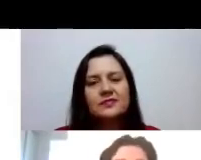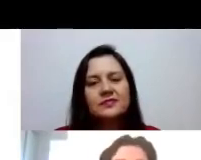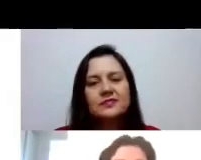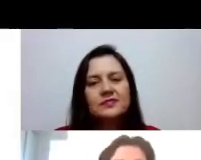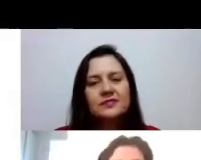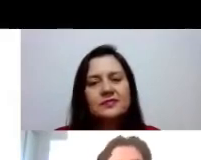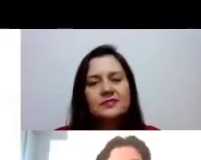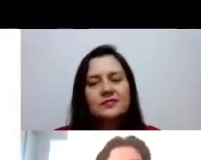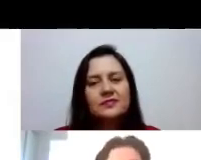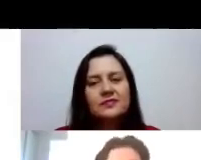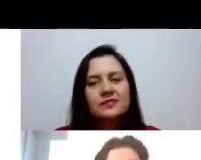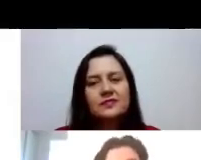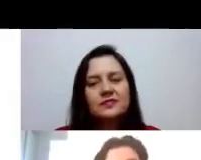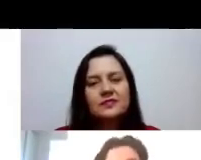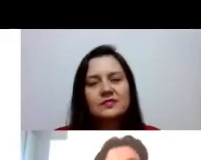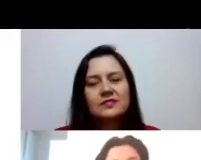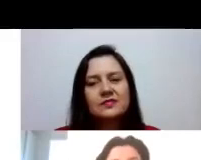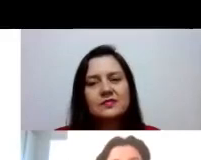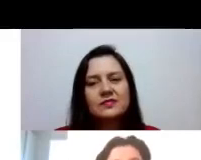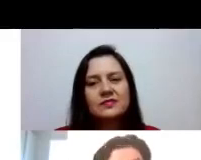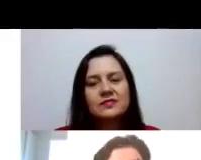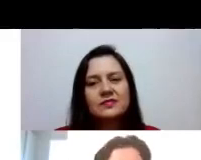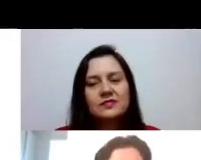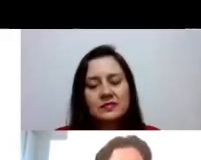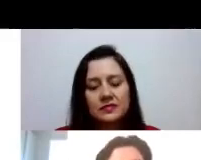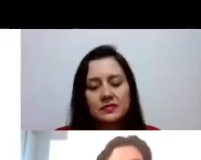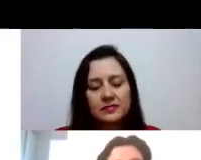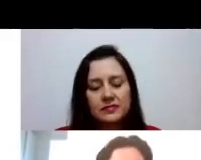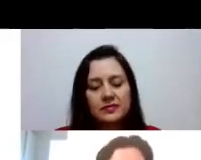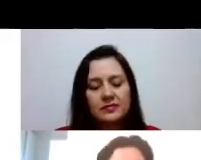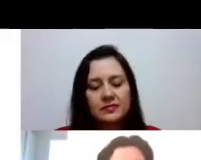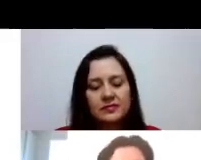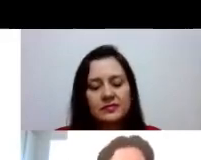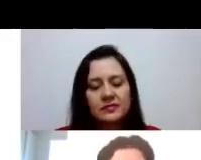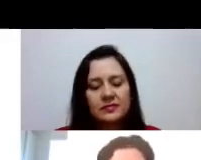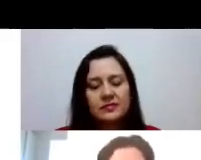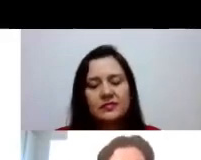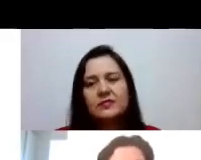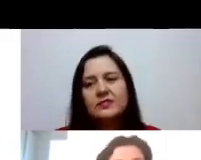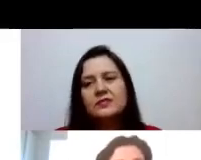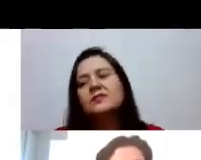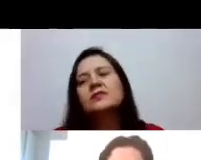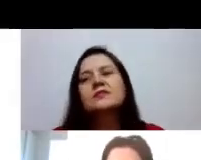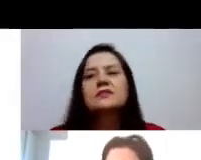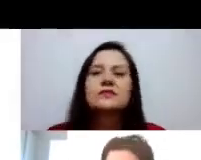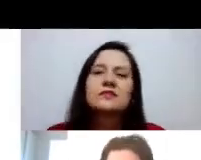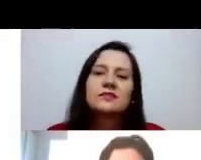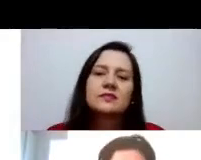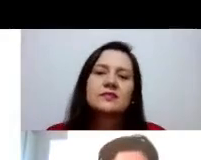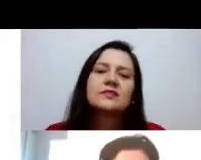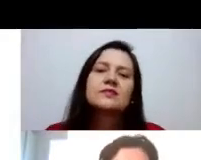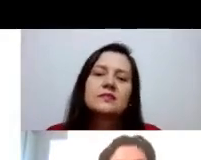ato nosso ele vai ser avaliado num período de até 5 anos. Ou seja, o que você está fazendo hoje, mesmo que amanhã você já não